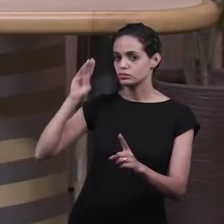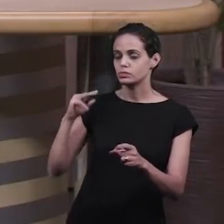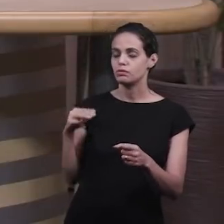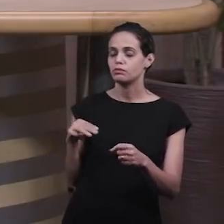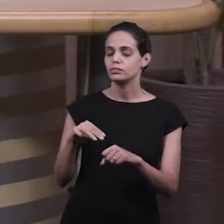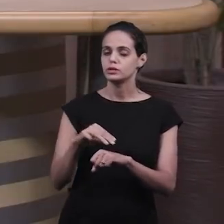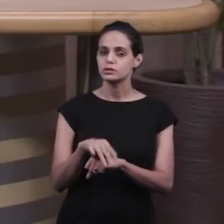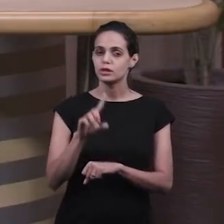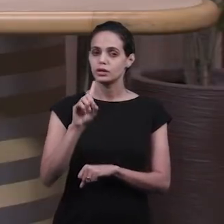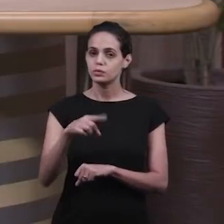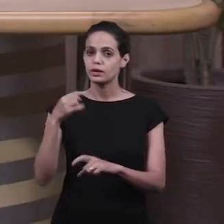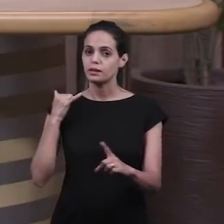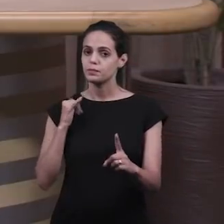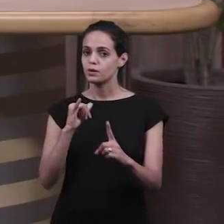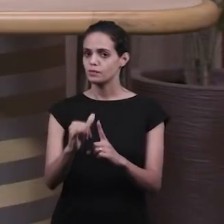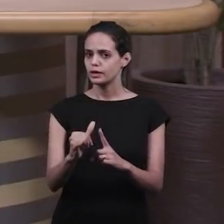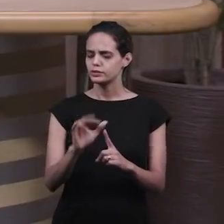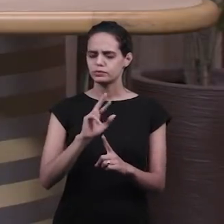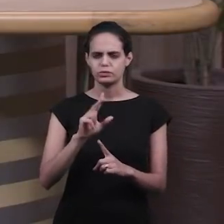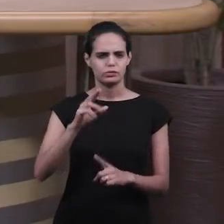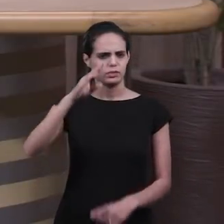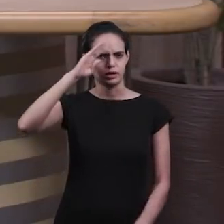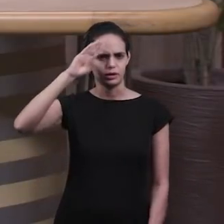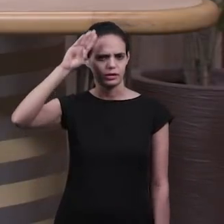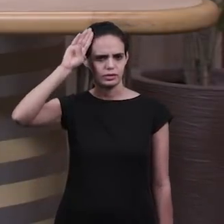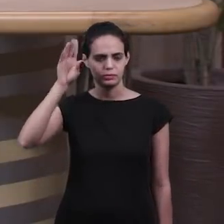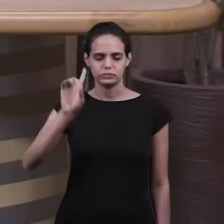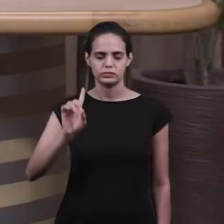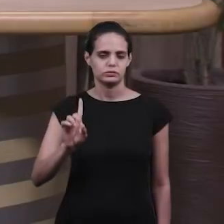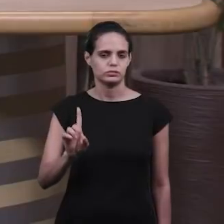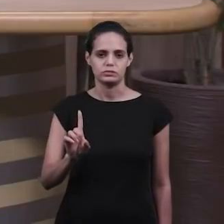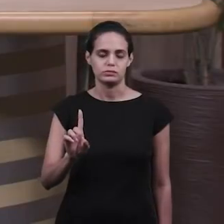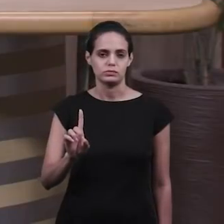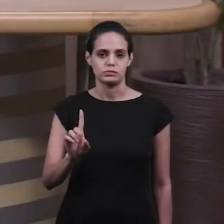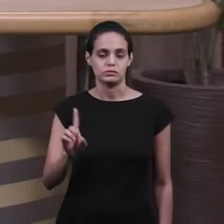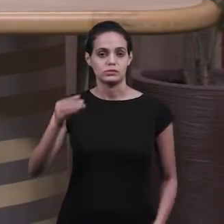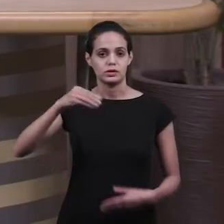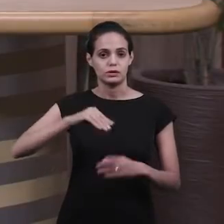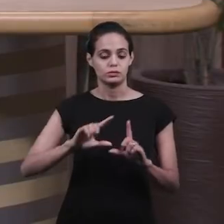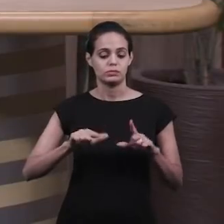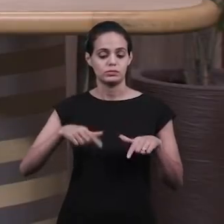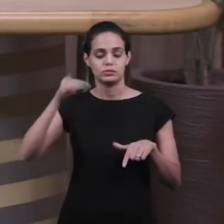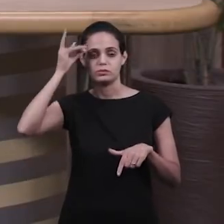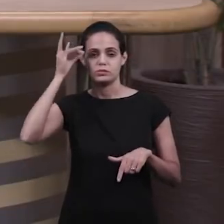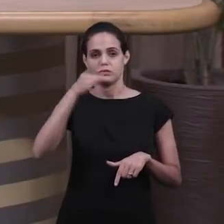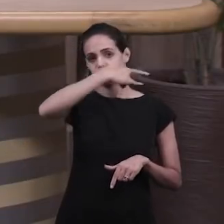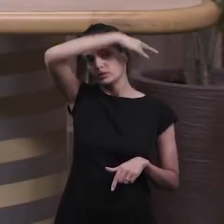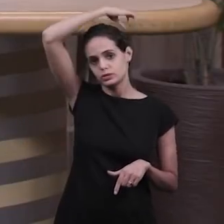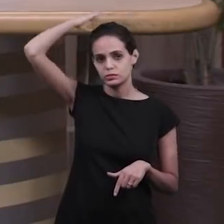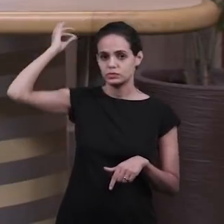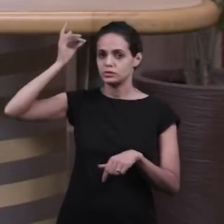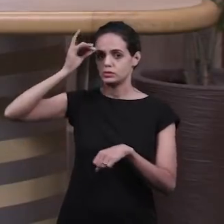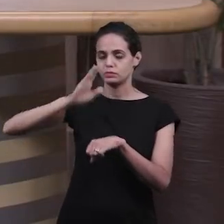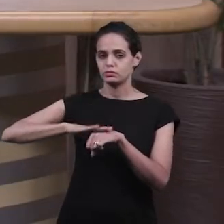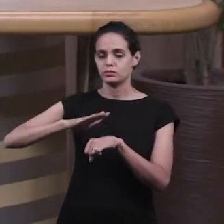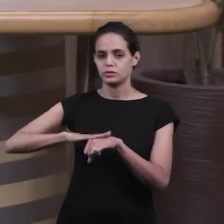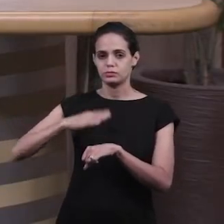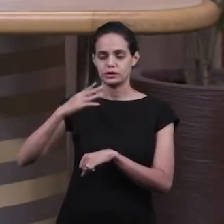é profético. Ele está dentro de uma operação do Espírito Santo. E nós vamos